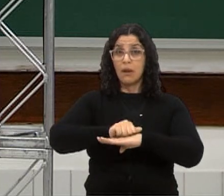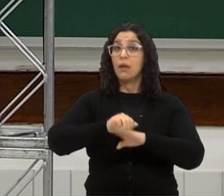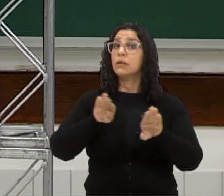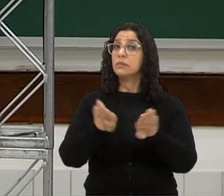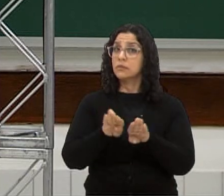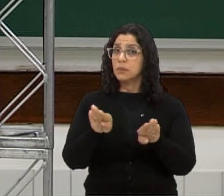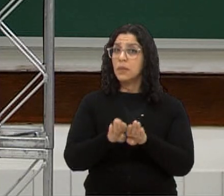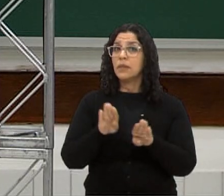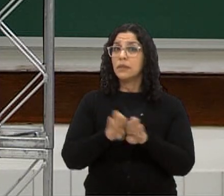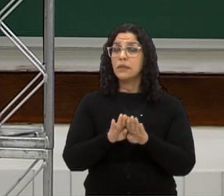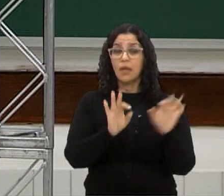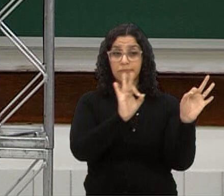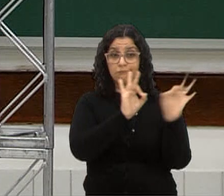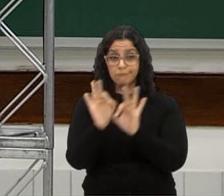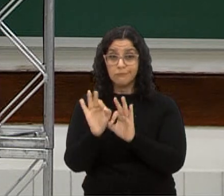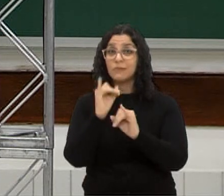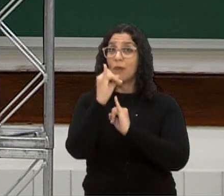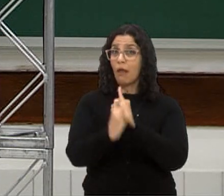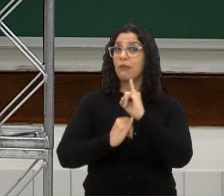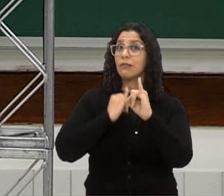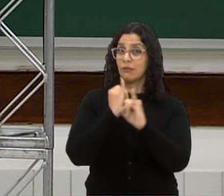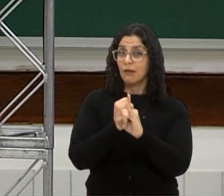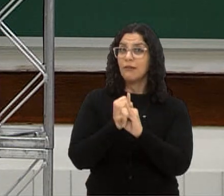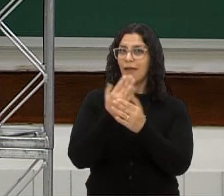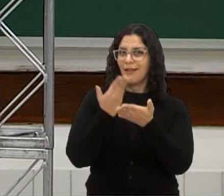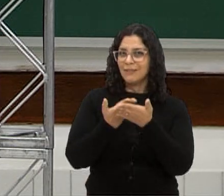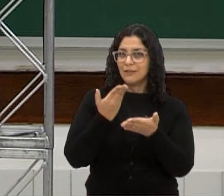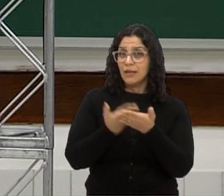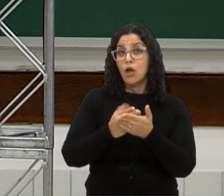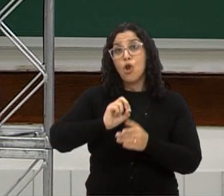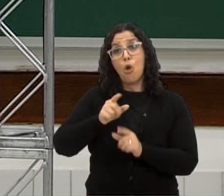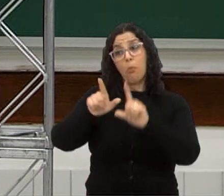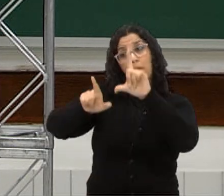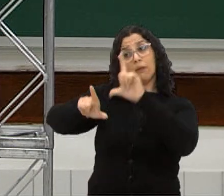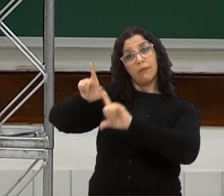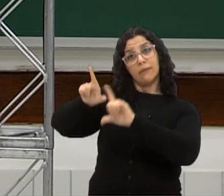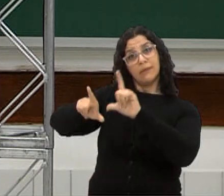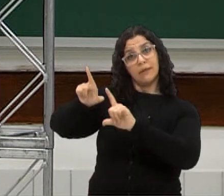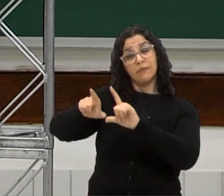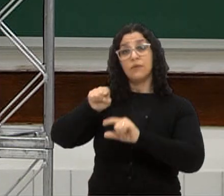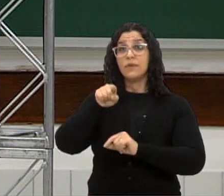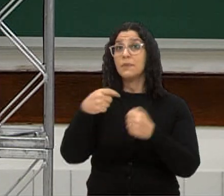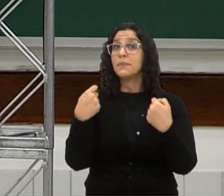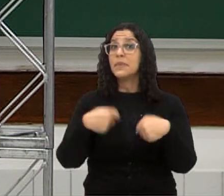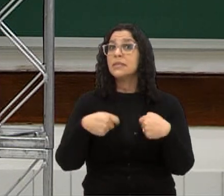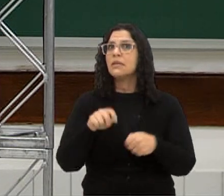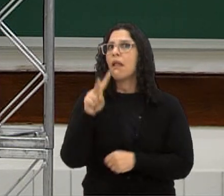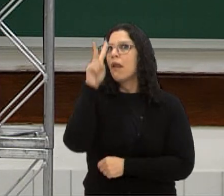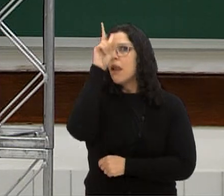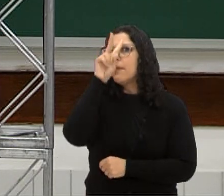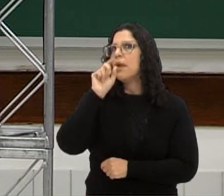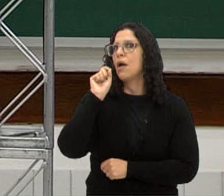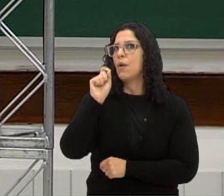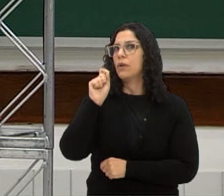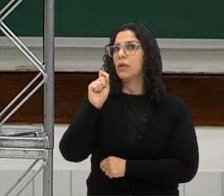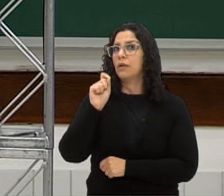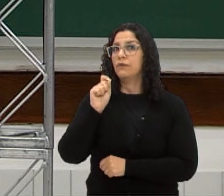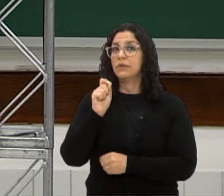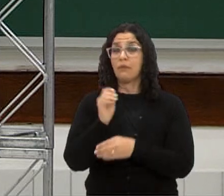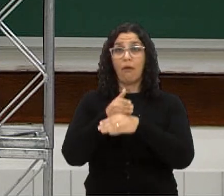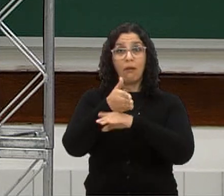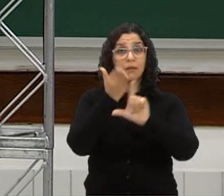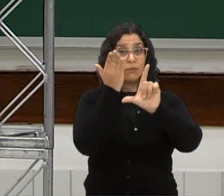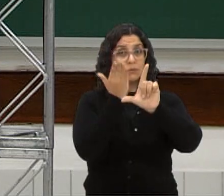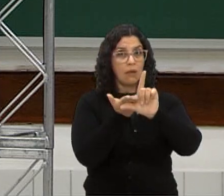que está assistindo essa aula pela internet ou mesmo pela TV, e você precisa se lembrar que quando você acessar